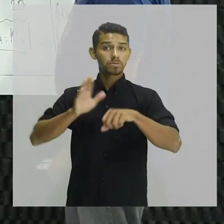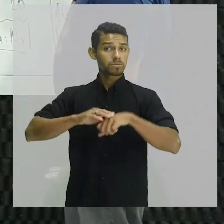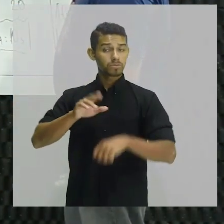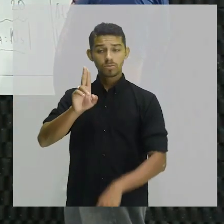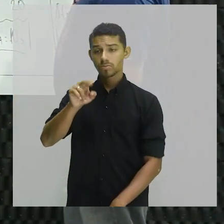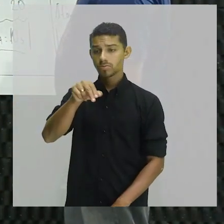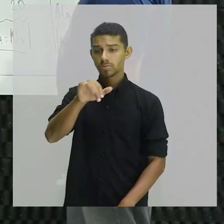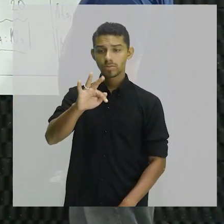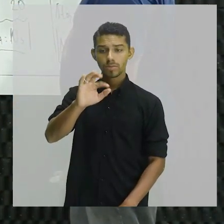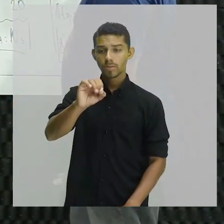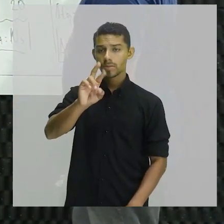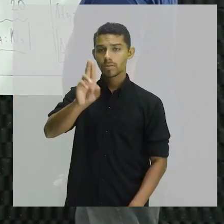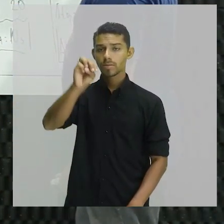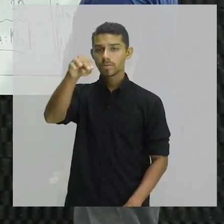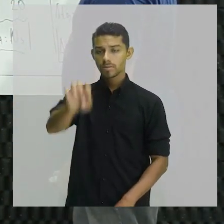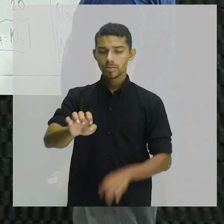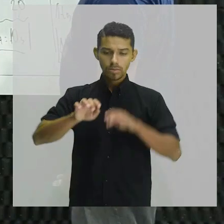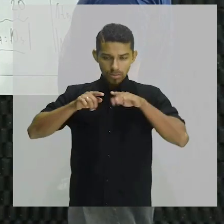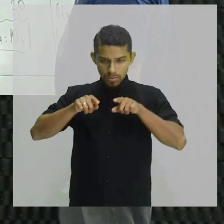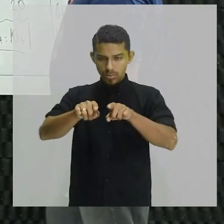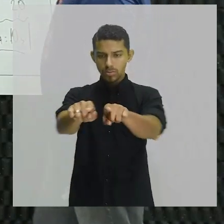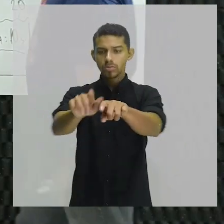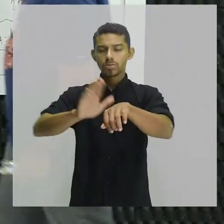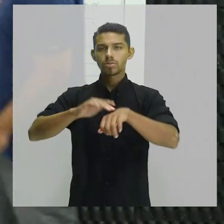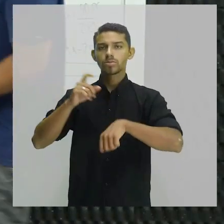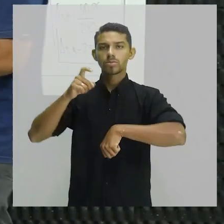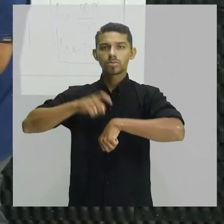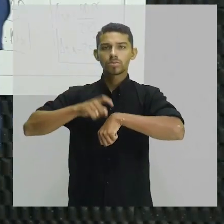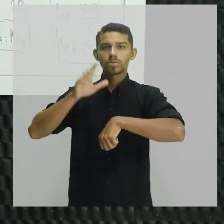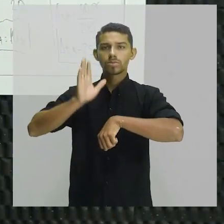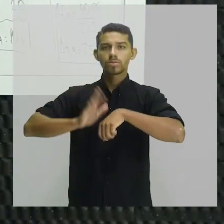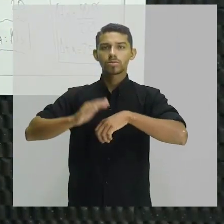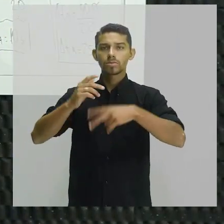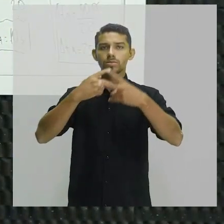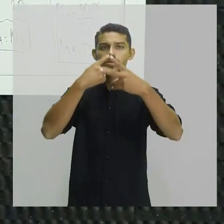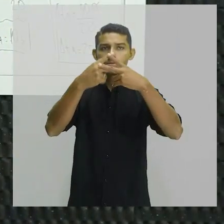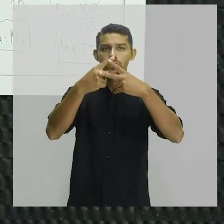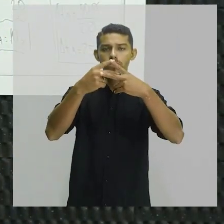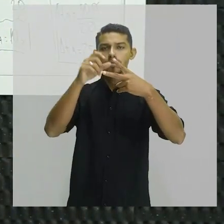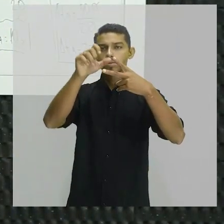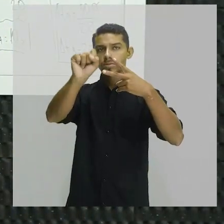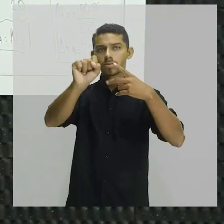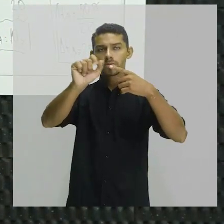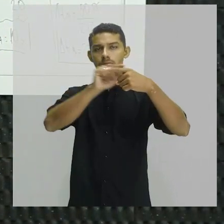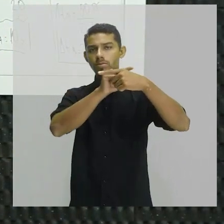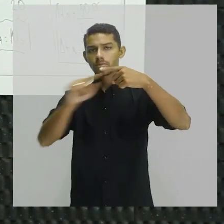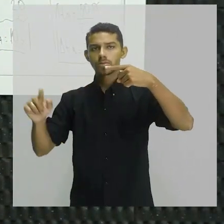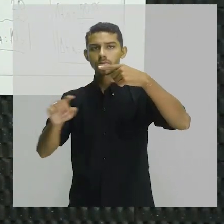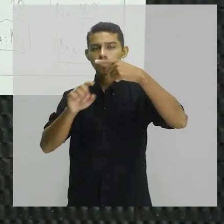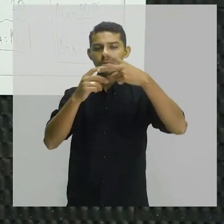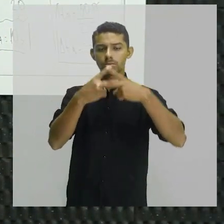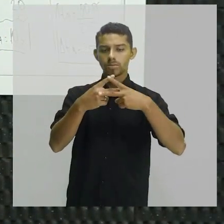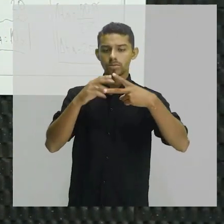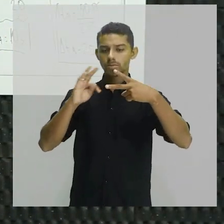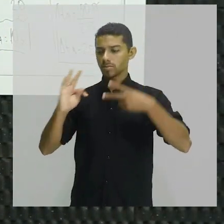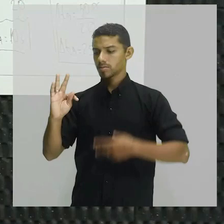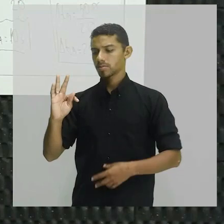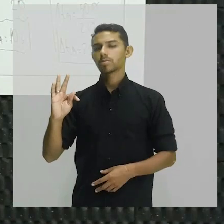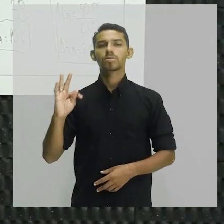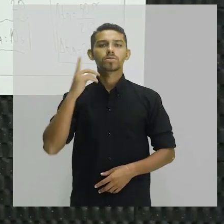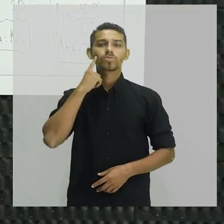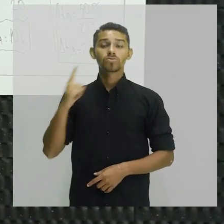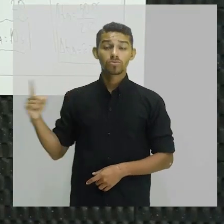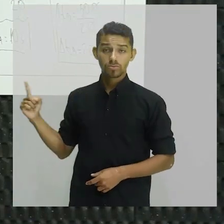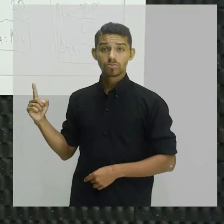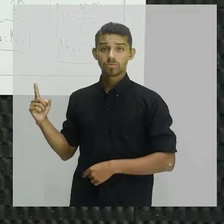né? Aqui no caso a velocidade é o espaço pelo tempo. Vai ser essa velocidade, né, que é o espaço pelo tempo, que vai